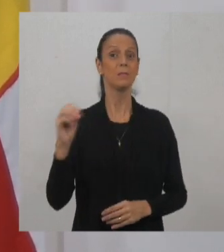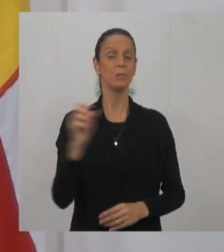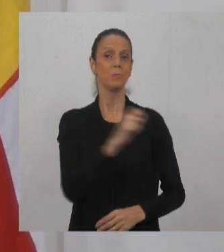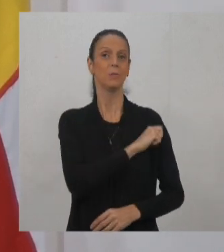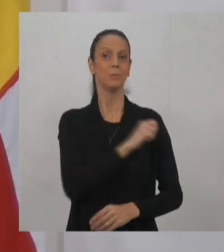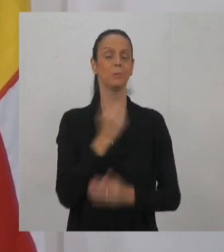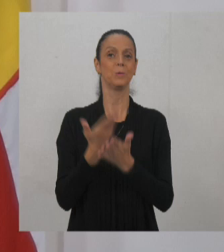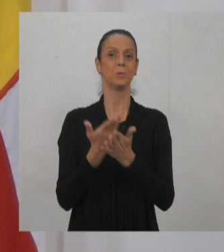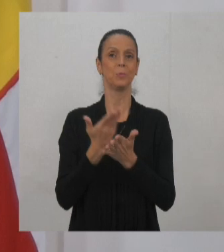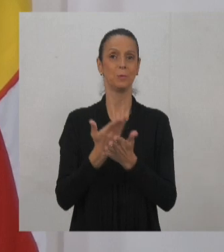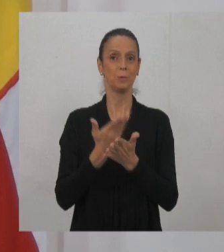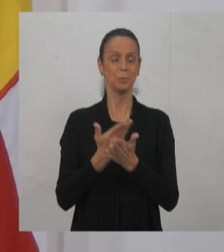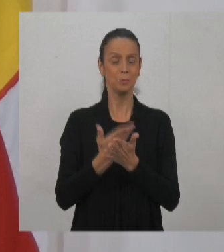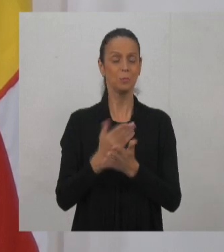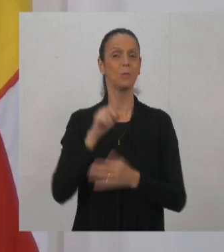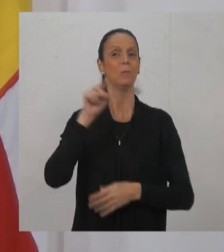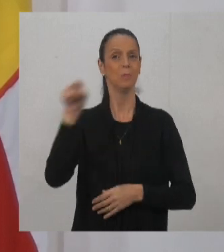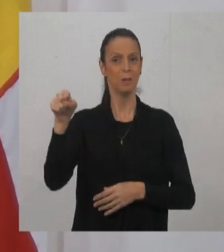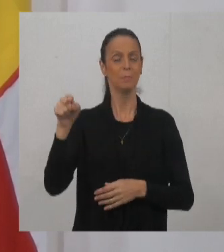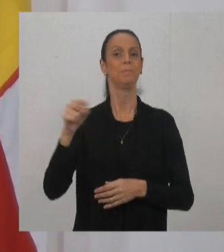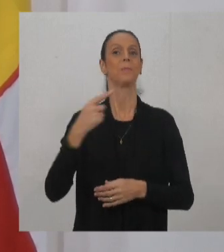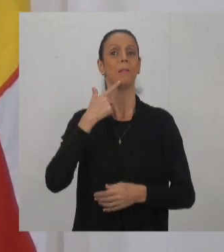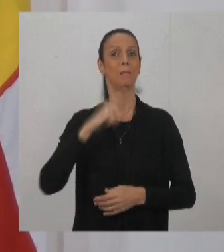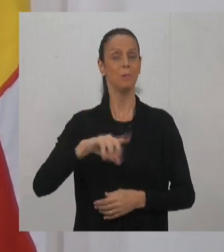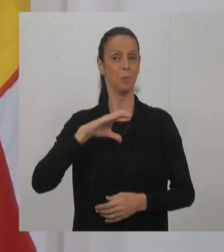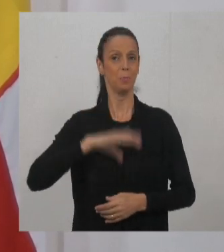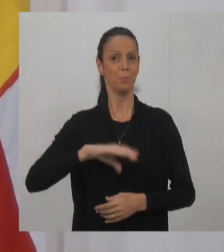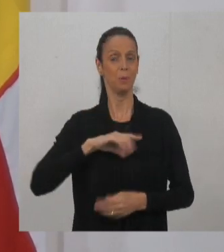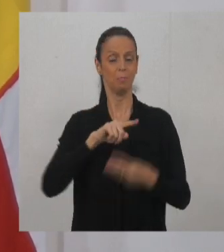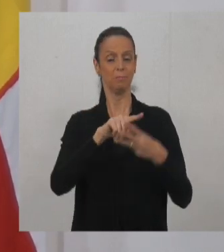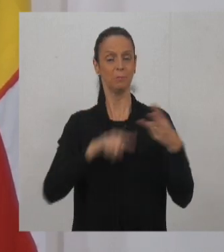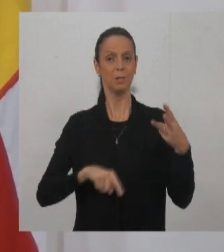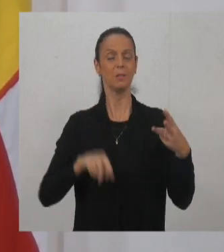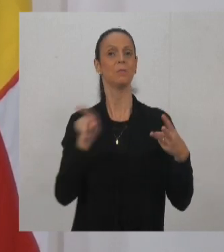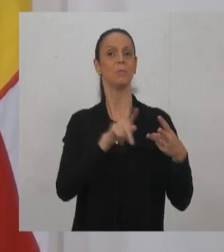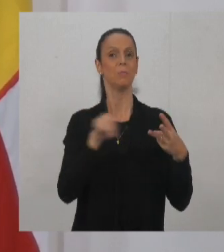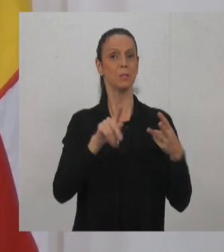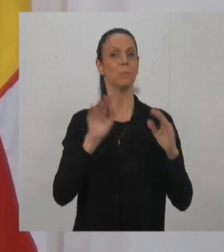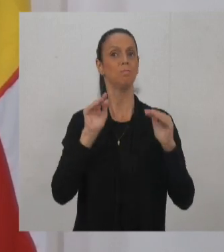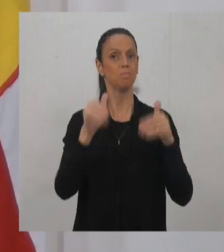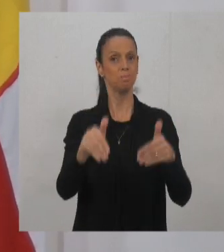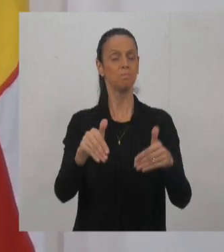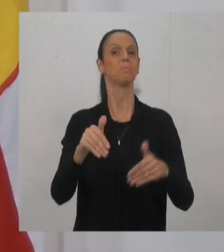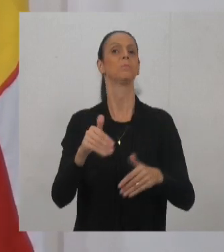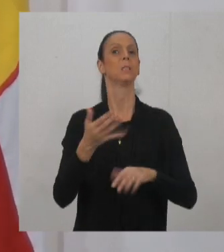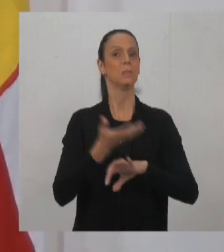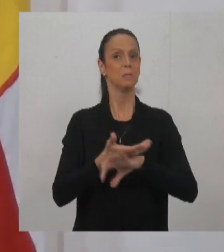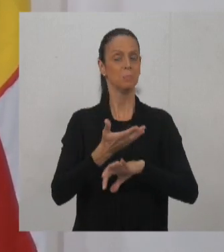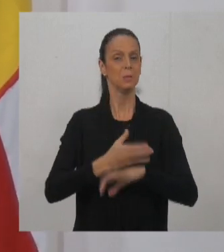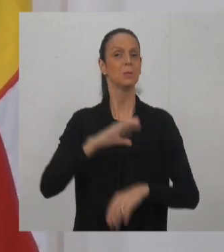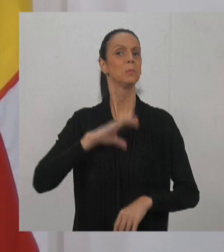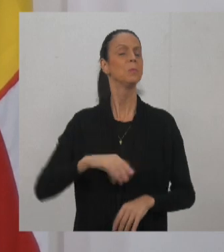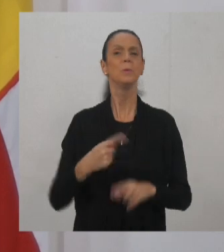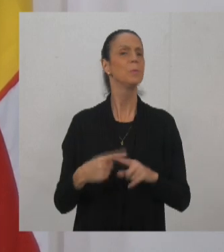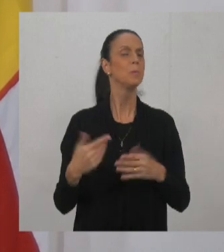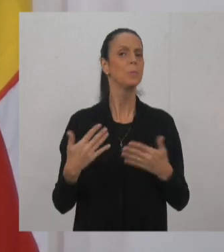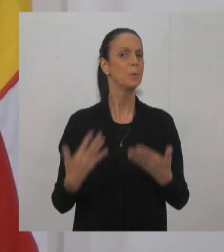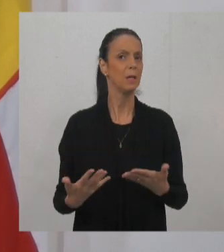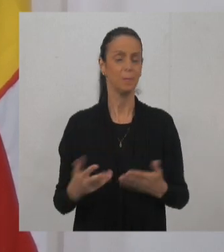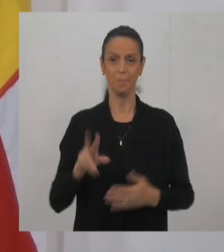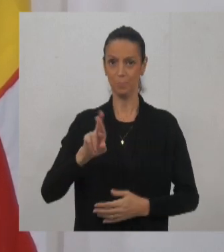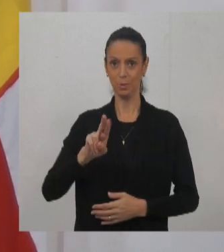estudam facultativamente a língua portuguesa, são 3 professoras exclusivas para o português. E por quê? Porque